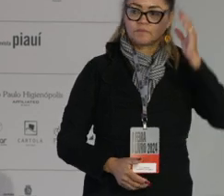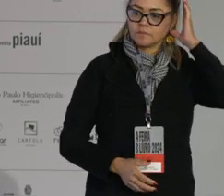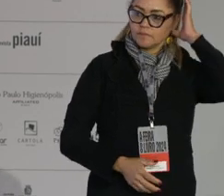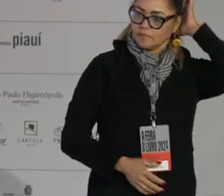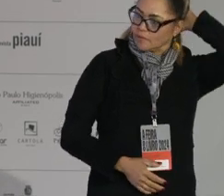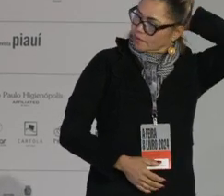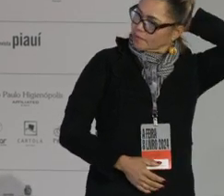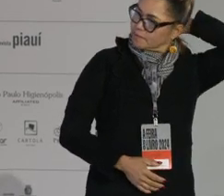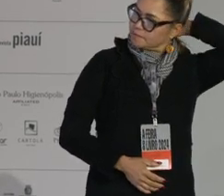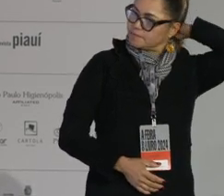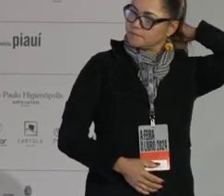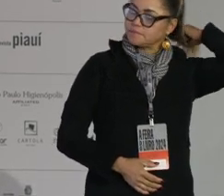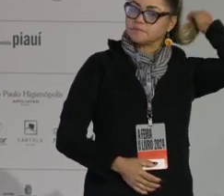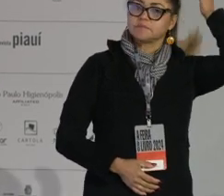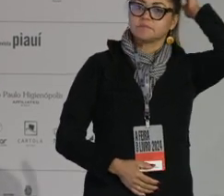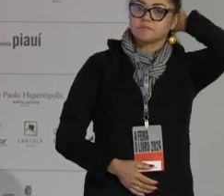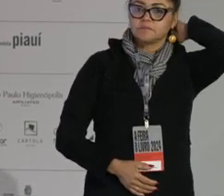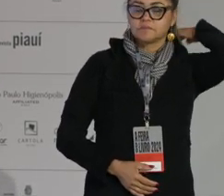Bom,